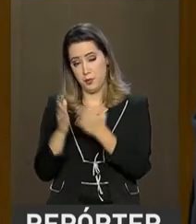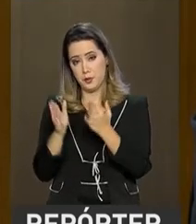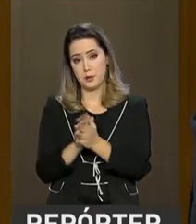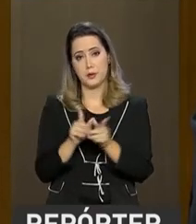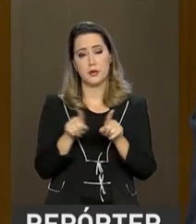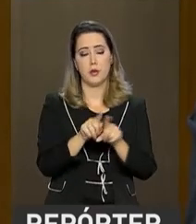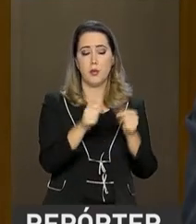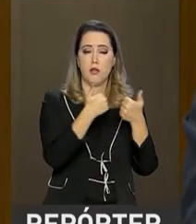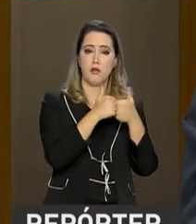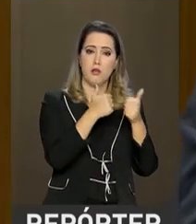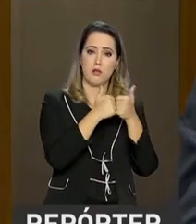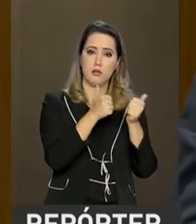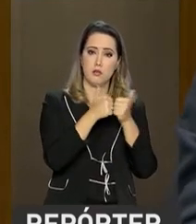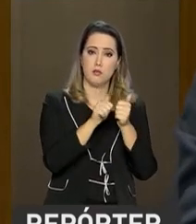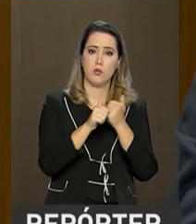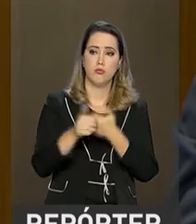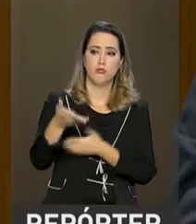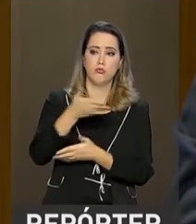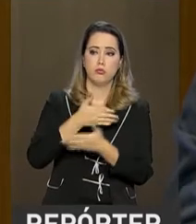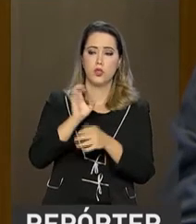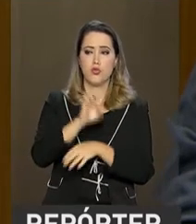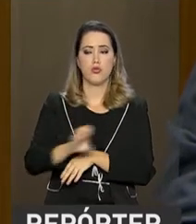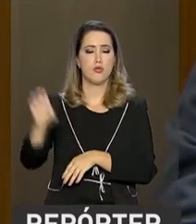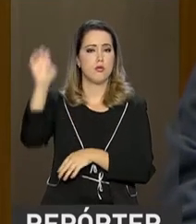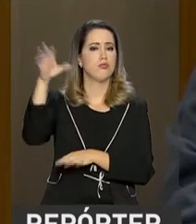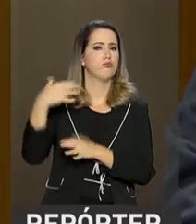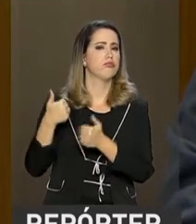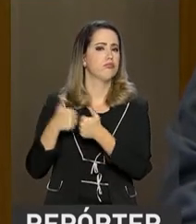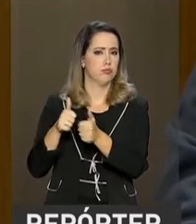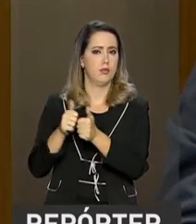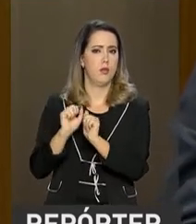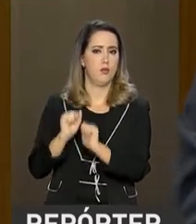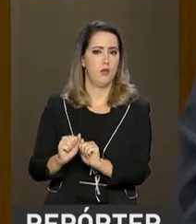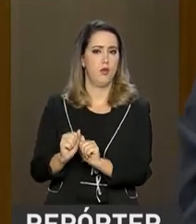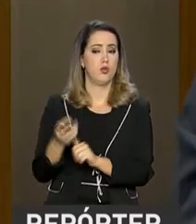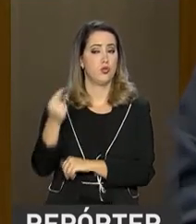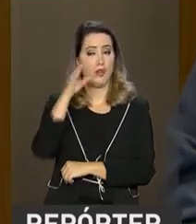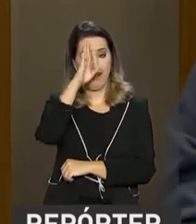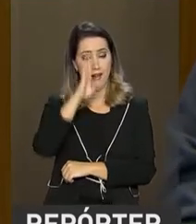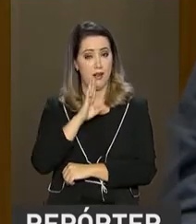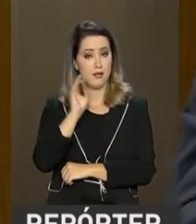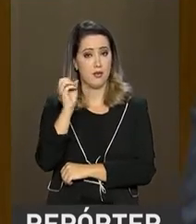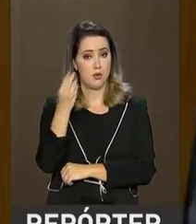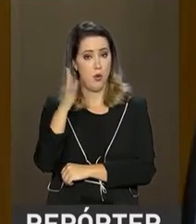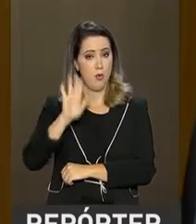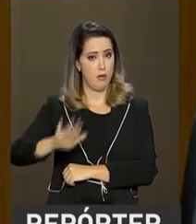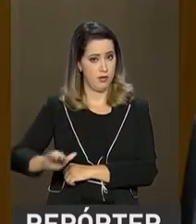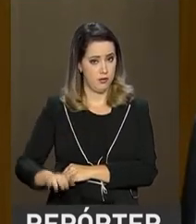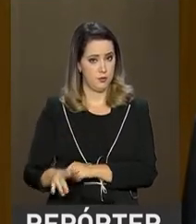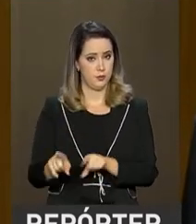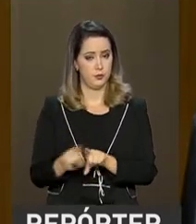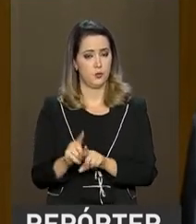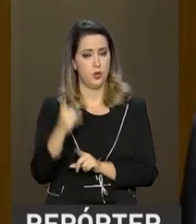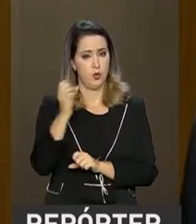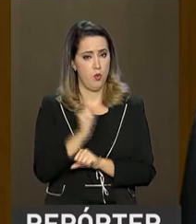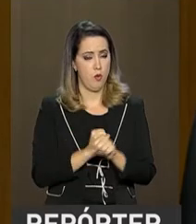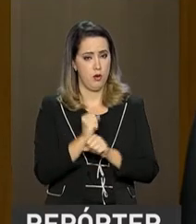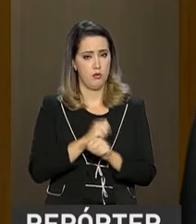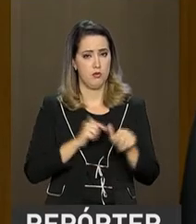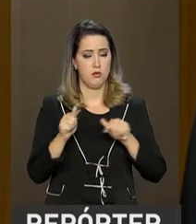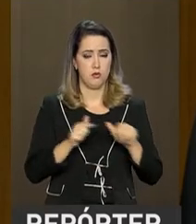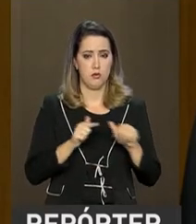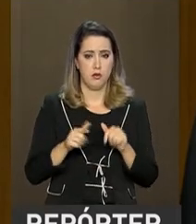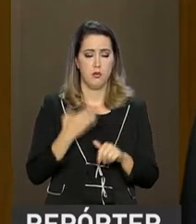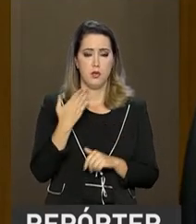transportes interestaduais gratuitos e com desconto em um ano de atividades e de execução